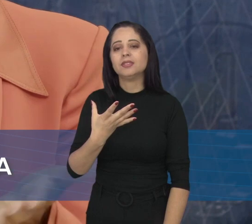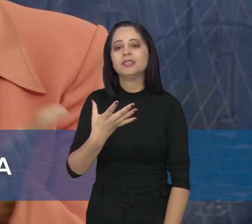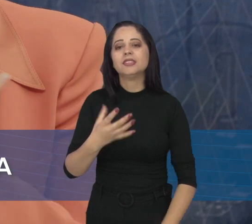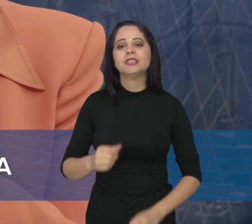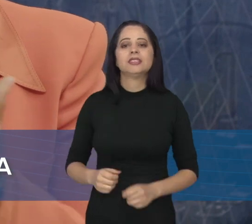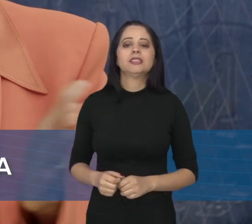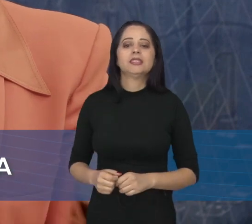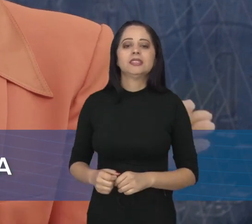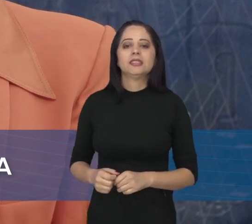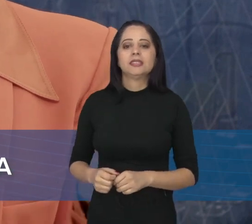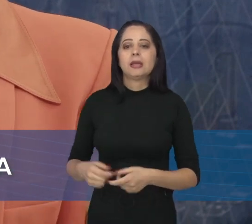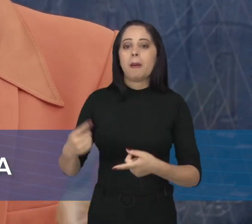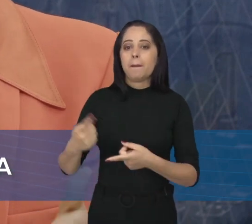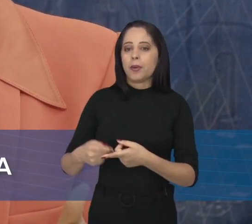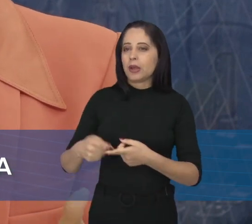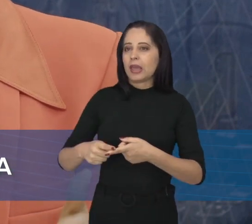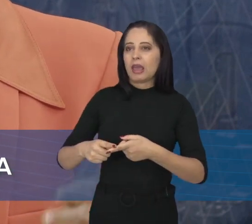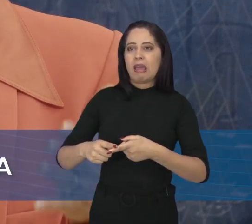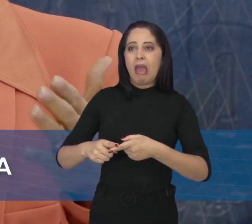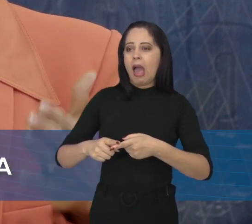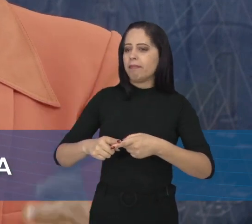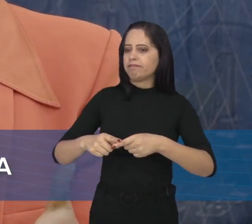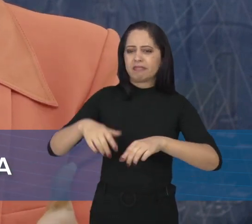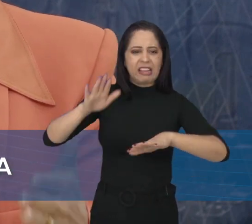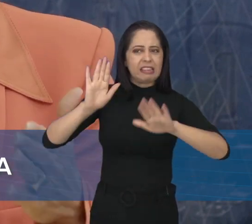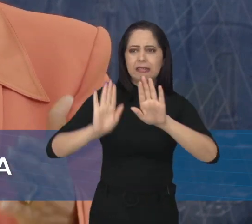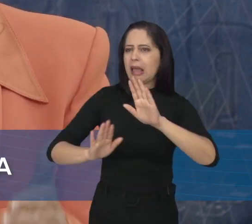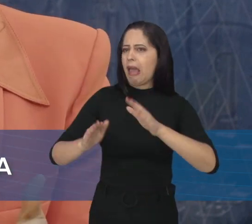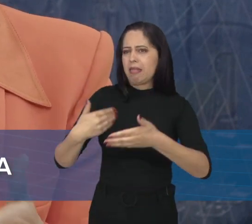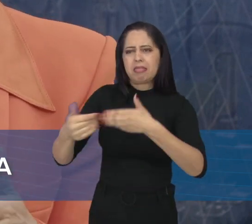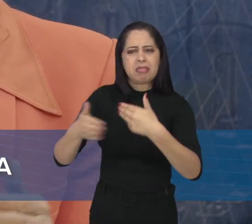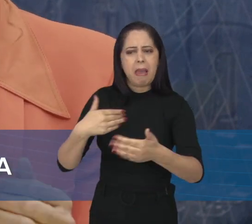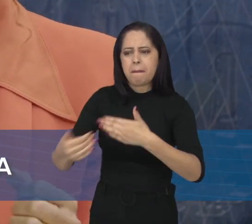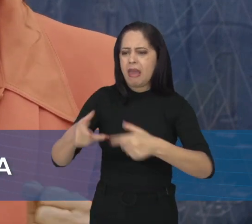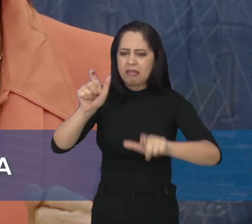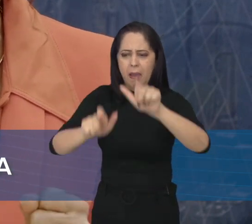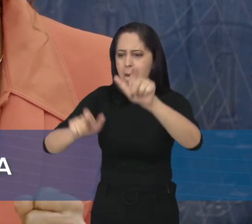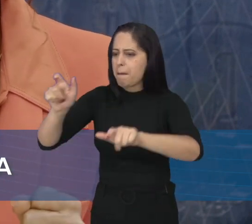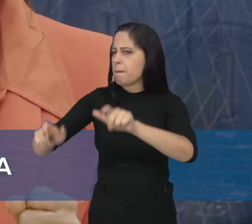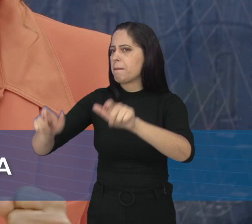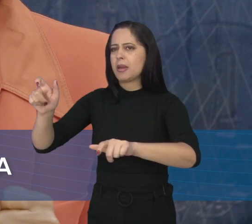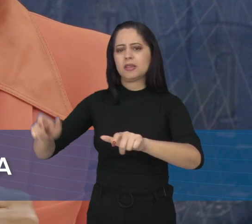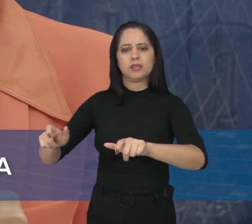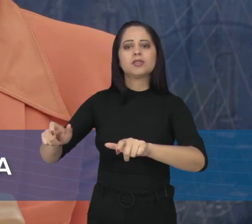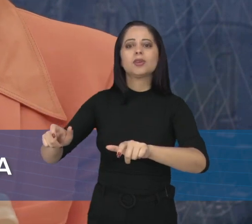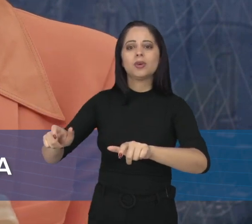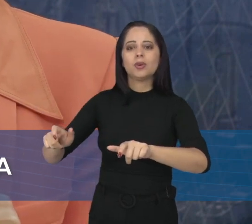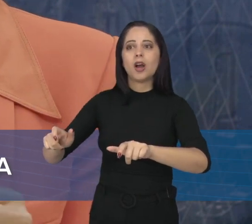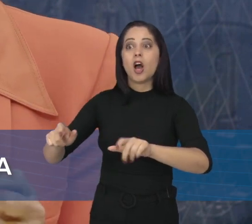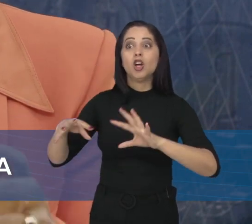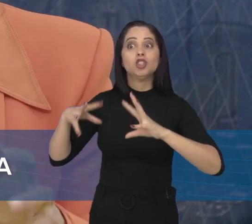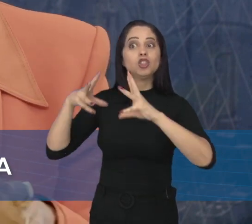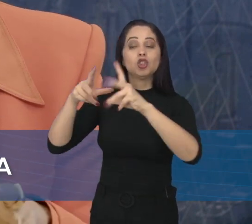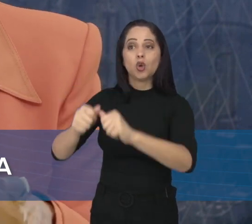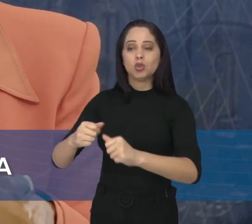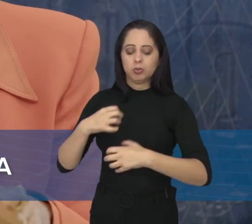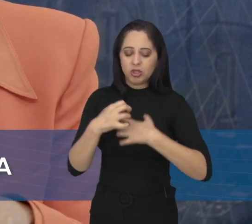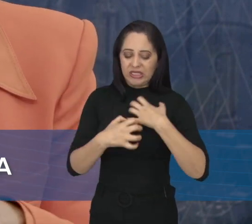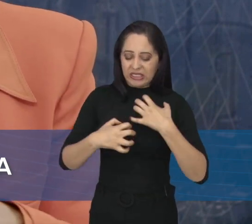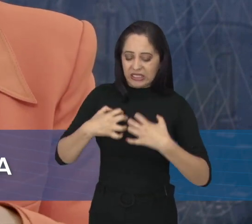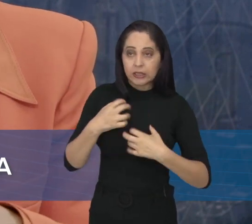mais diferenciados níveis sociais ou culturais ou educacionais que a gente vem a ter, a gente sente a mesma angústia. Talvez a